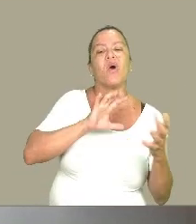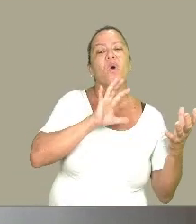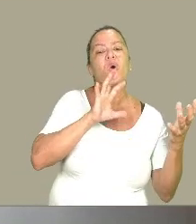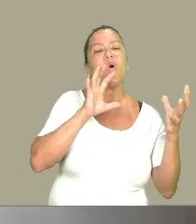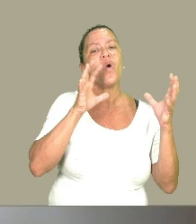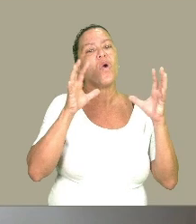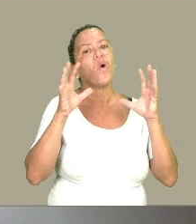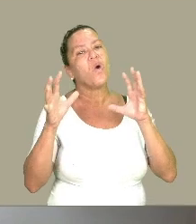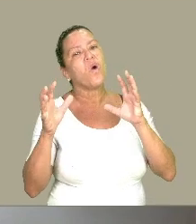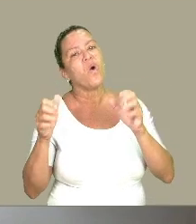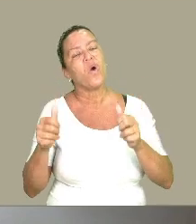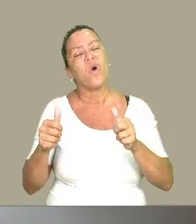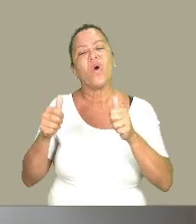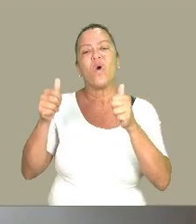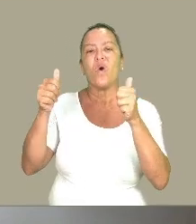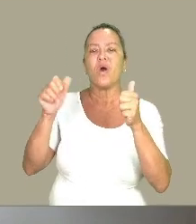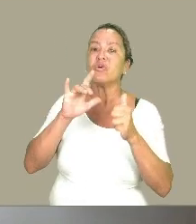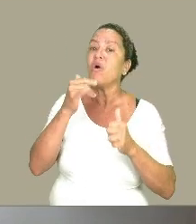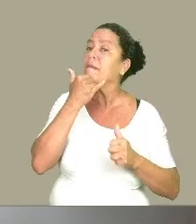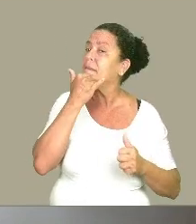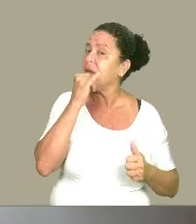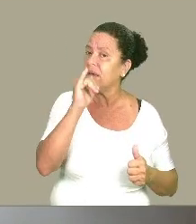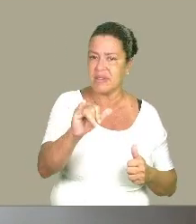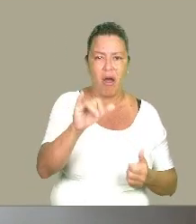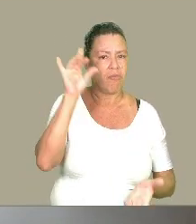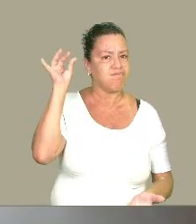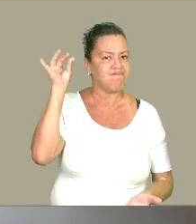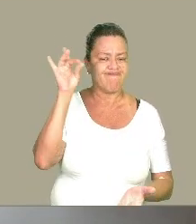tempo. Só o perdão incondicional